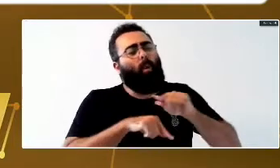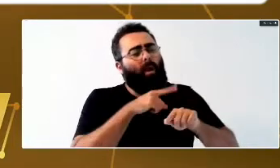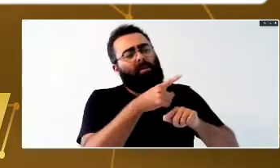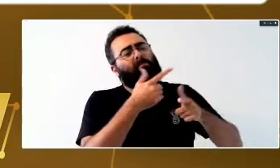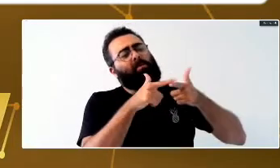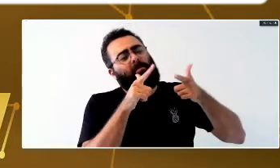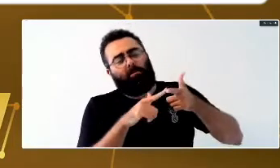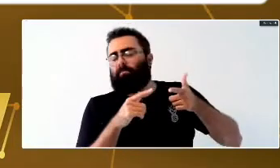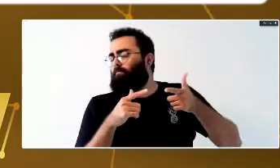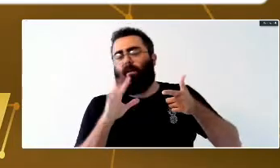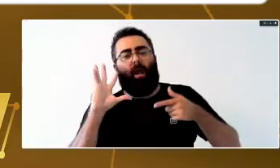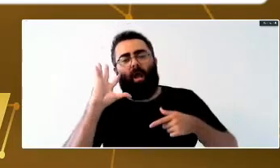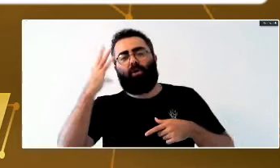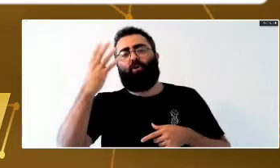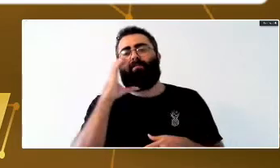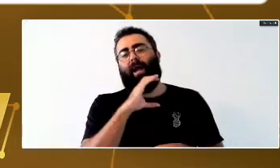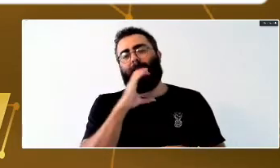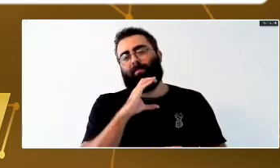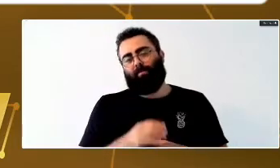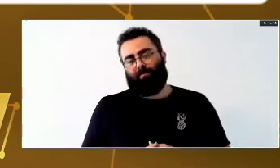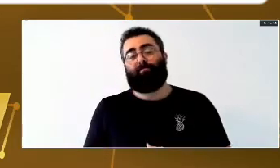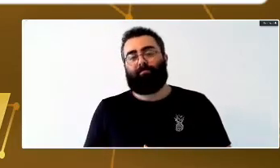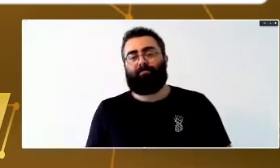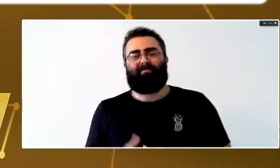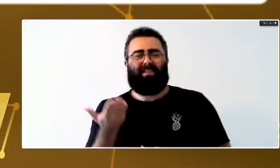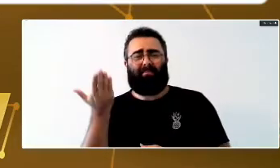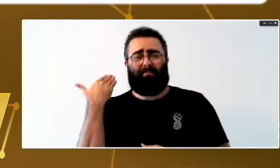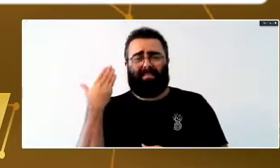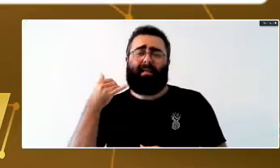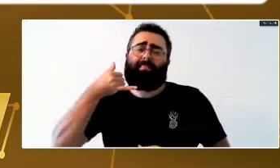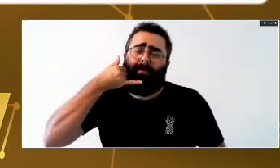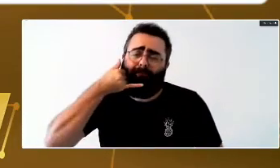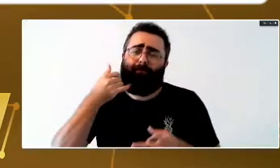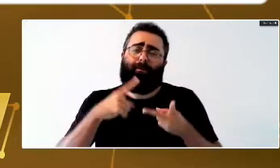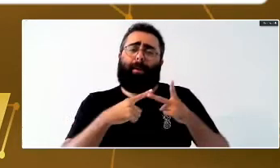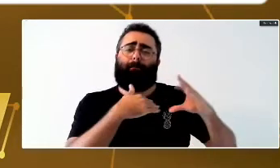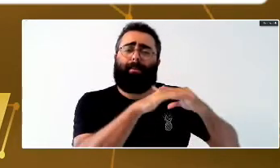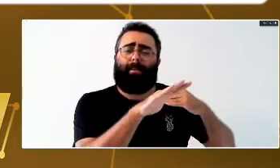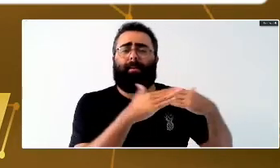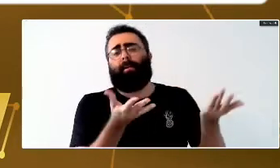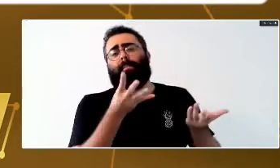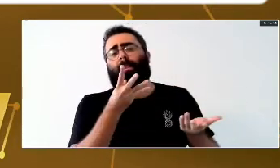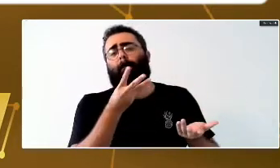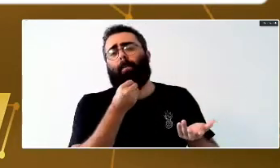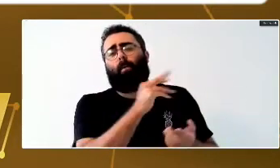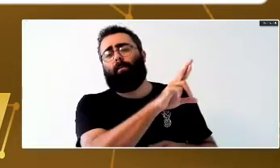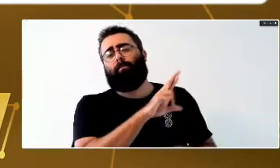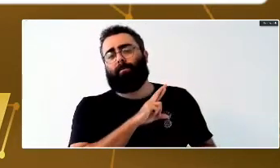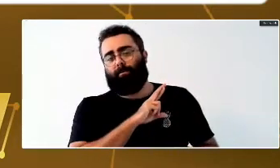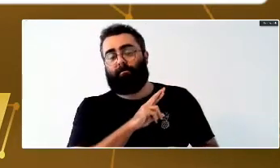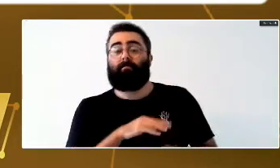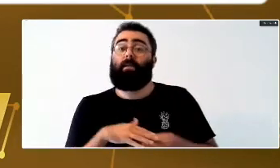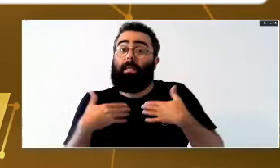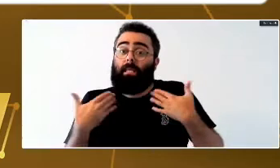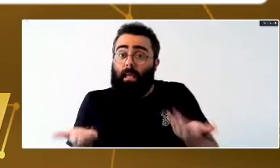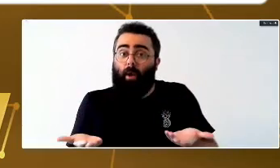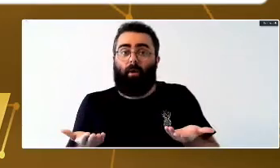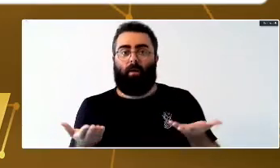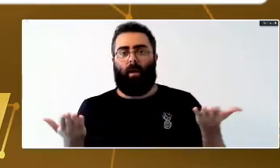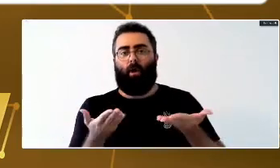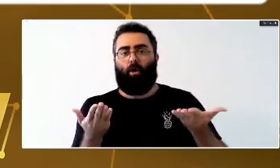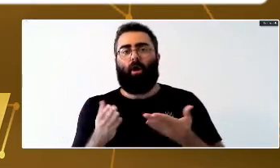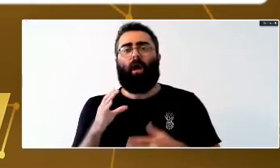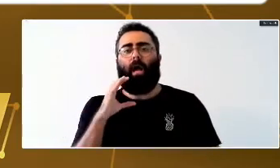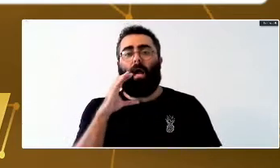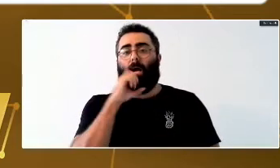forma rápida. O quando surge tão logo a gente responde, né, também